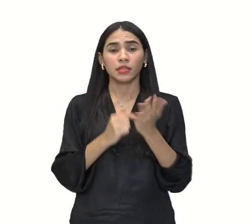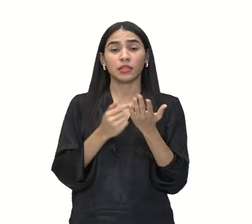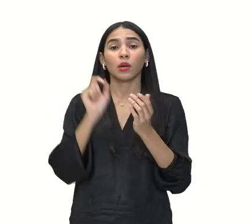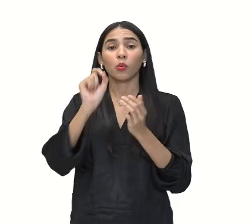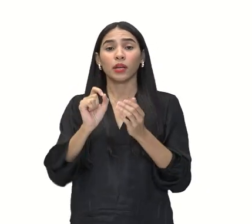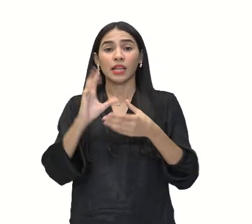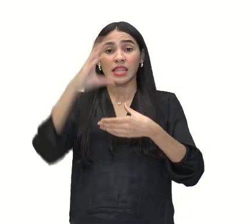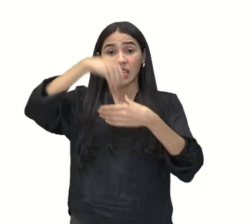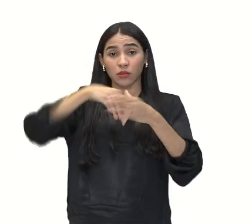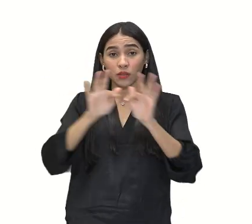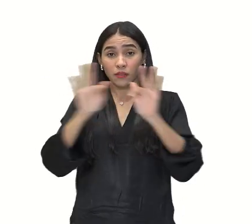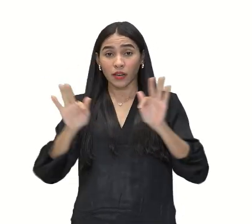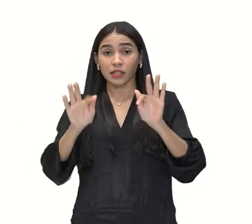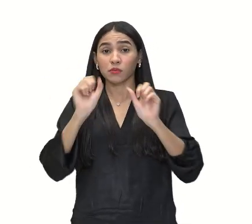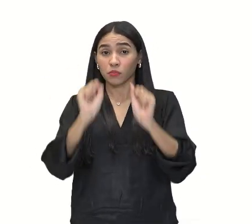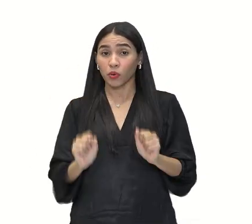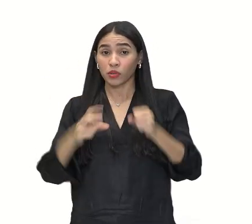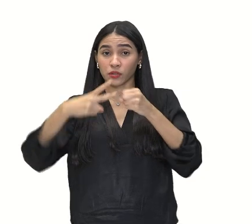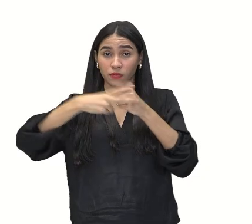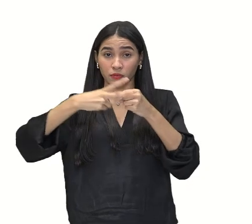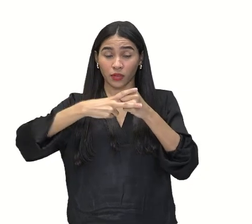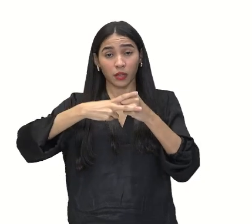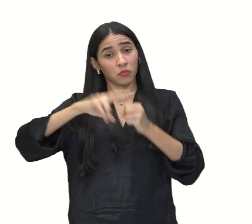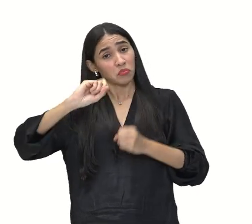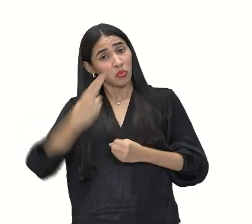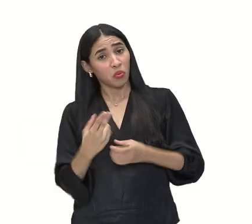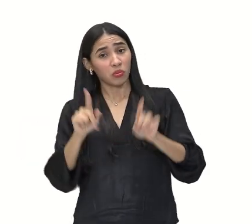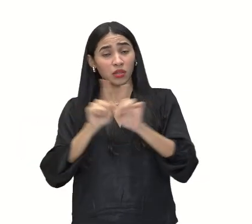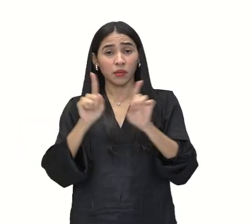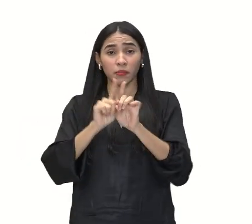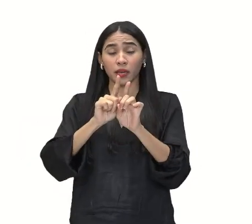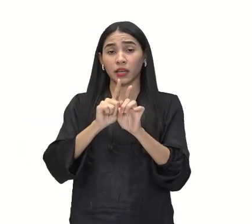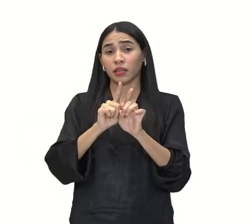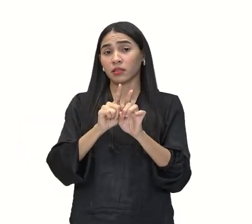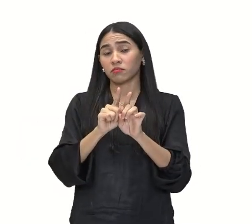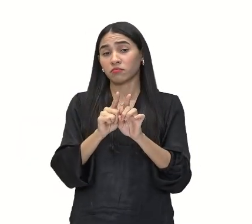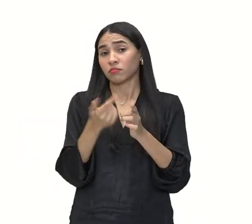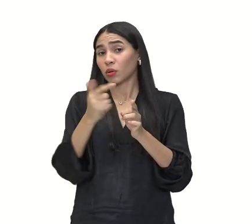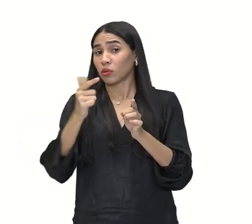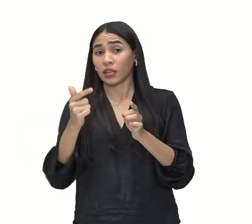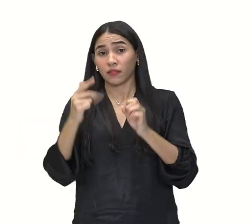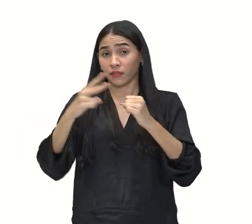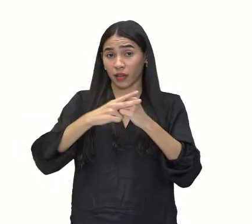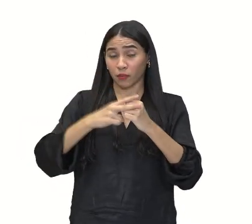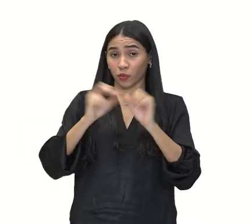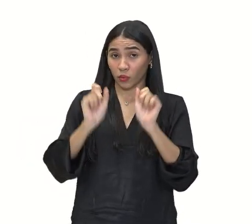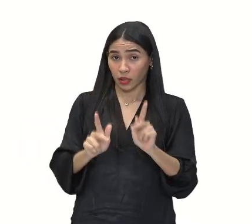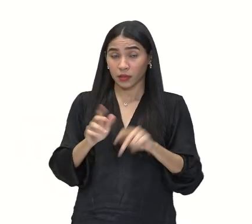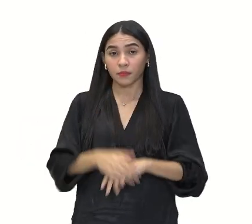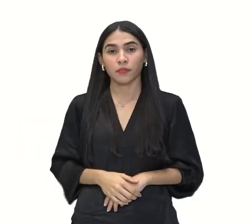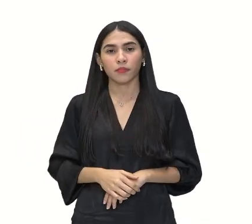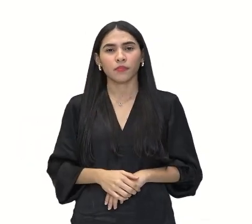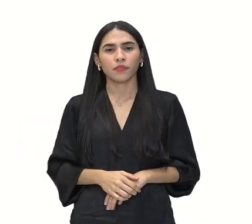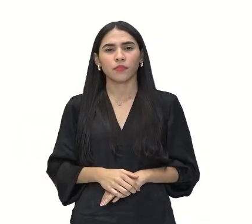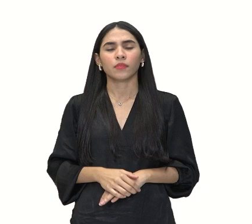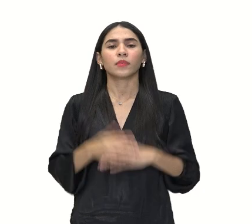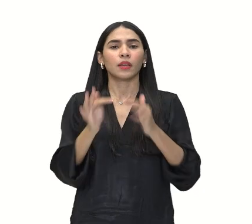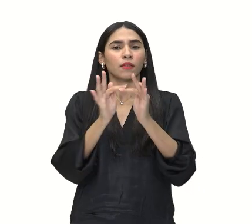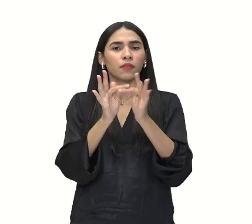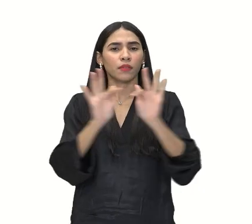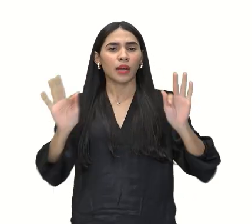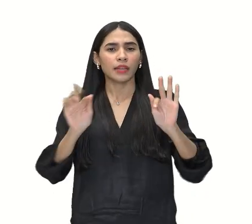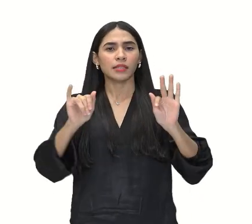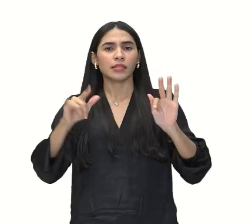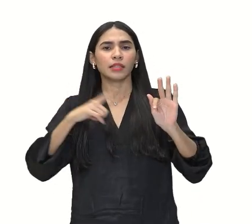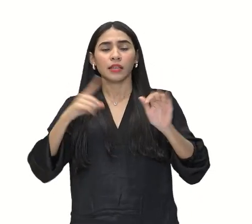verbo, certo? Ela pode ter a presença ou também pode se constituir sem um verbo também, ok? Quando ela tem a presença de um